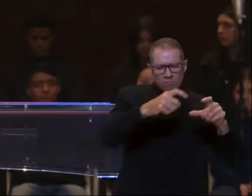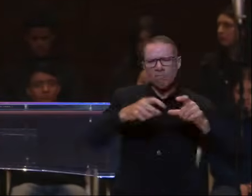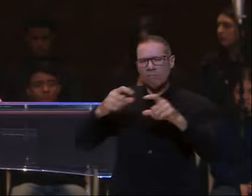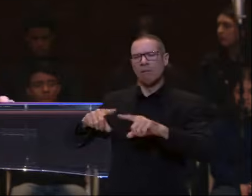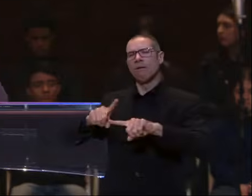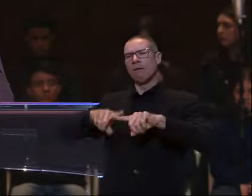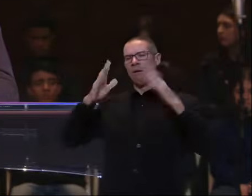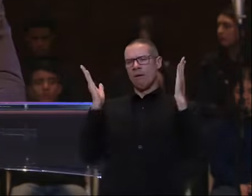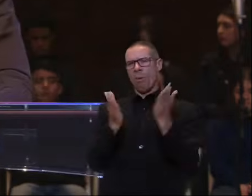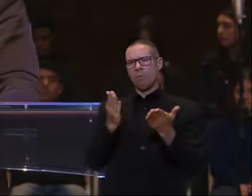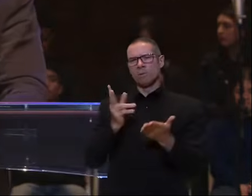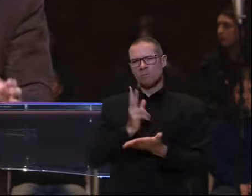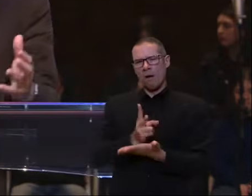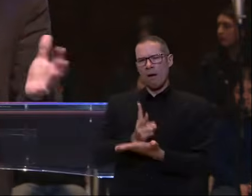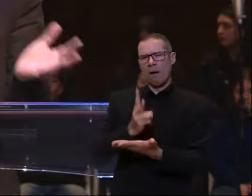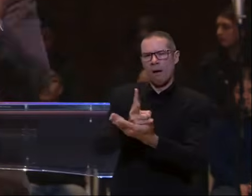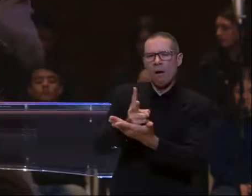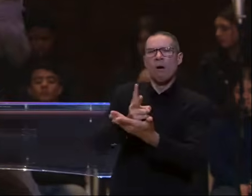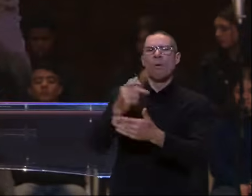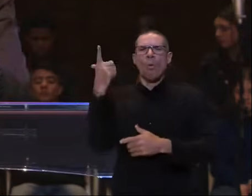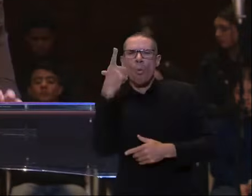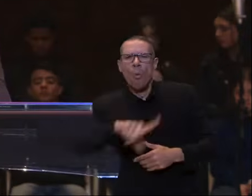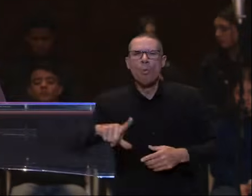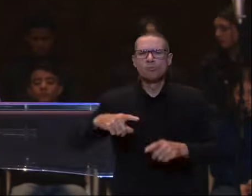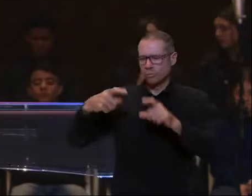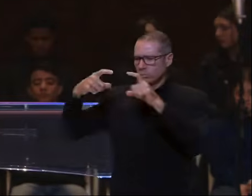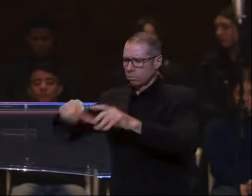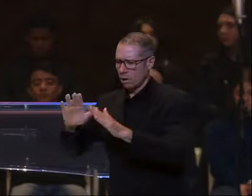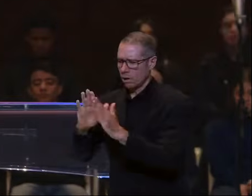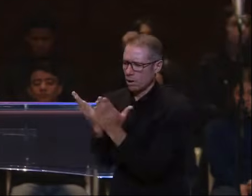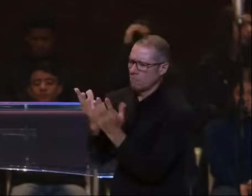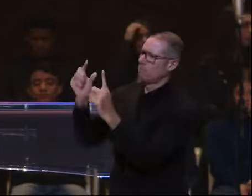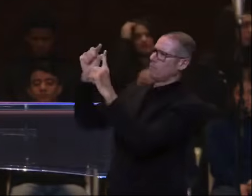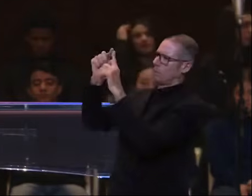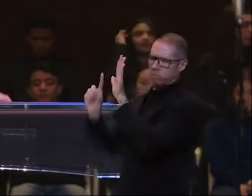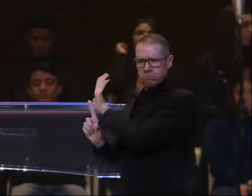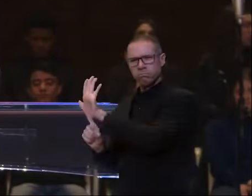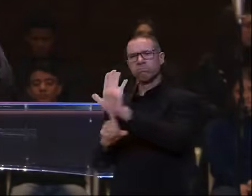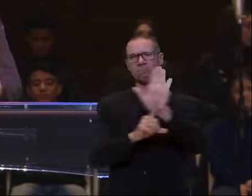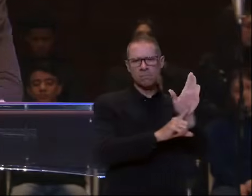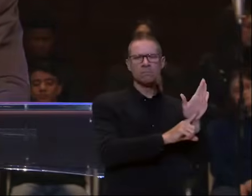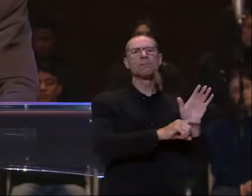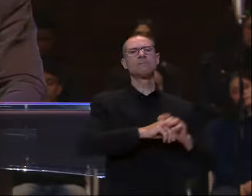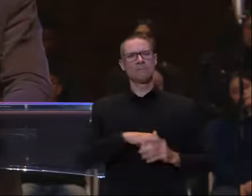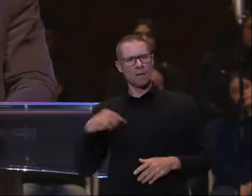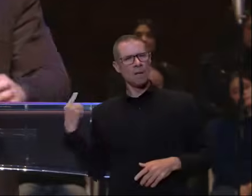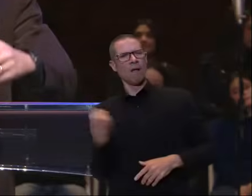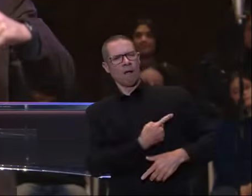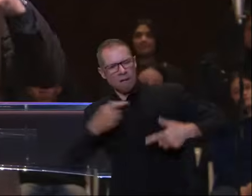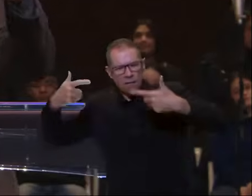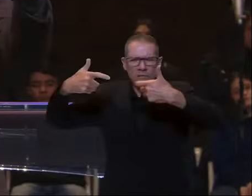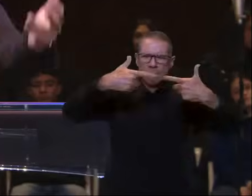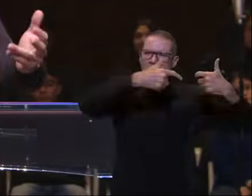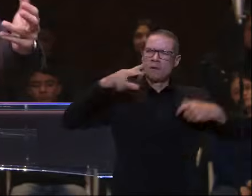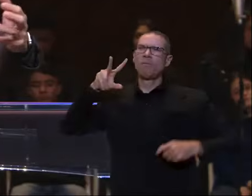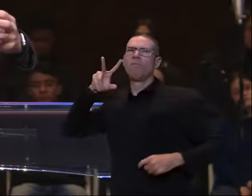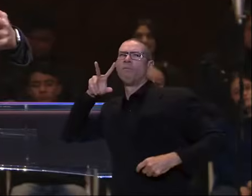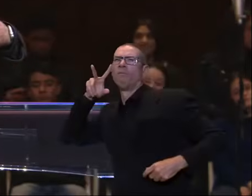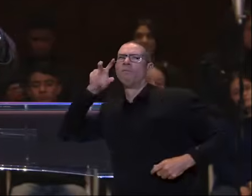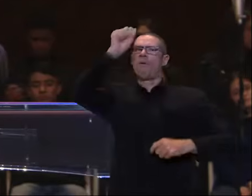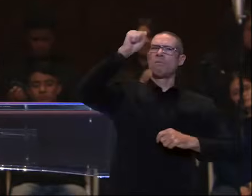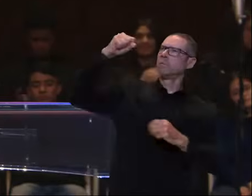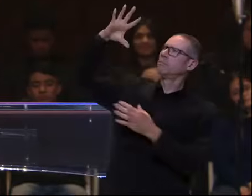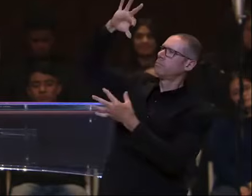Mas hoje eu quero continuar falando sobre um outro lugar que a Bíblia nos apresenta. Ela vai dizer que a nossa luta é contra as